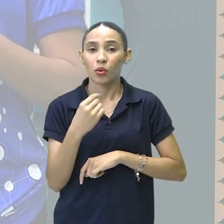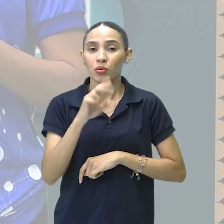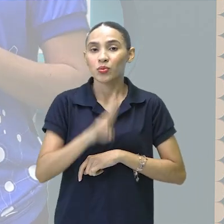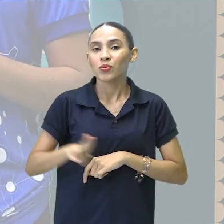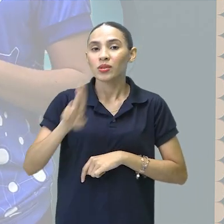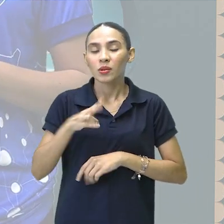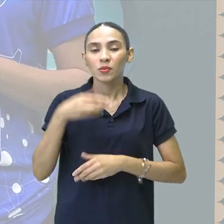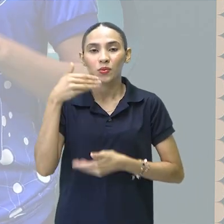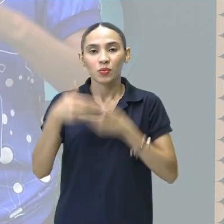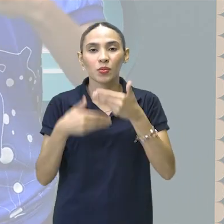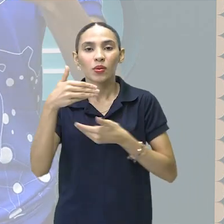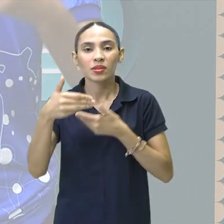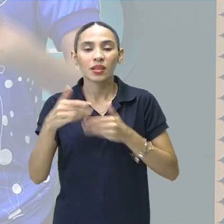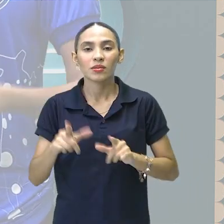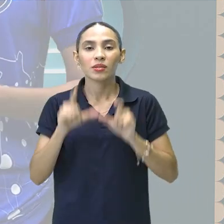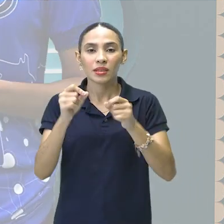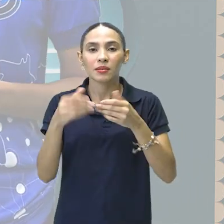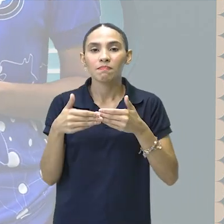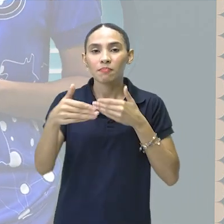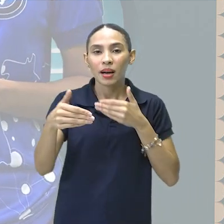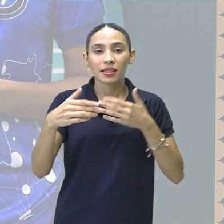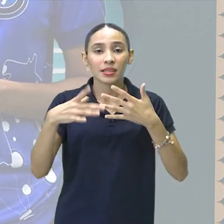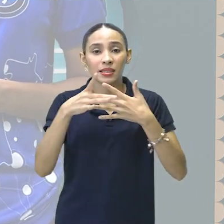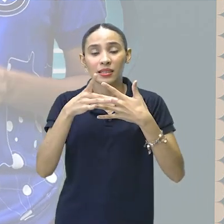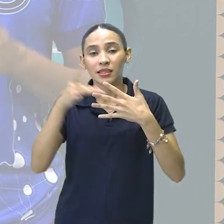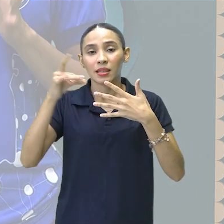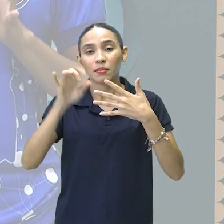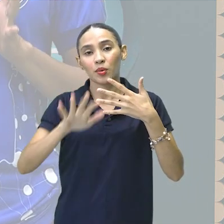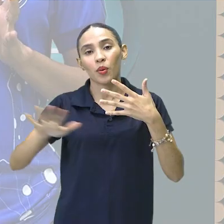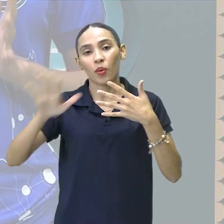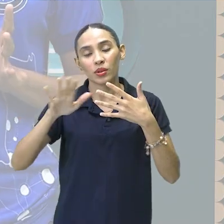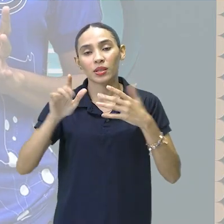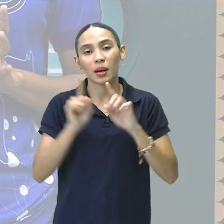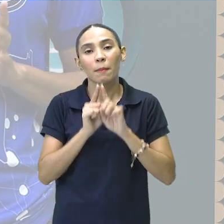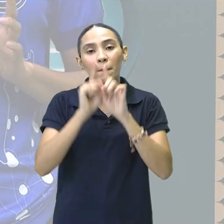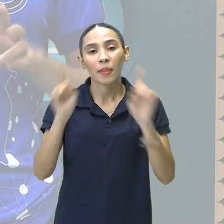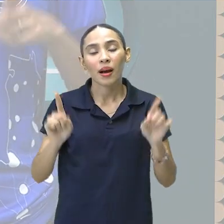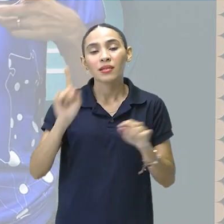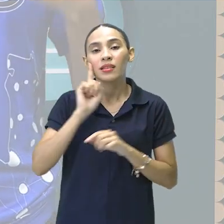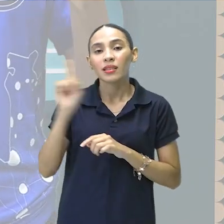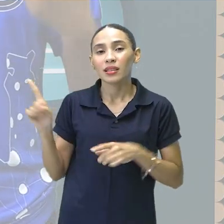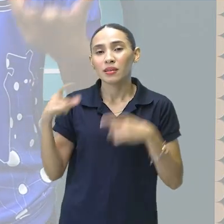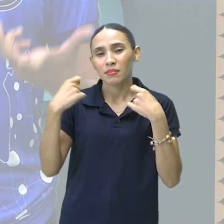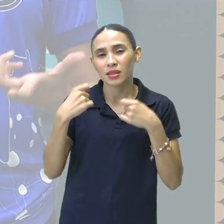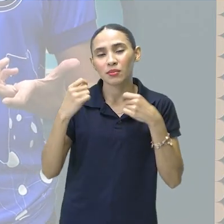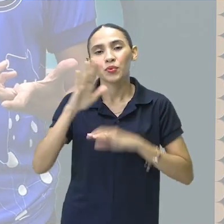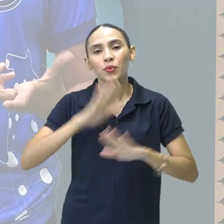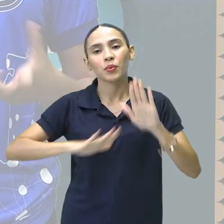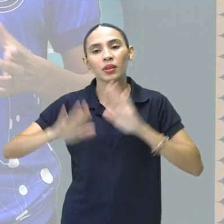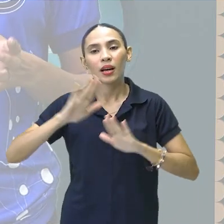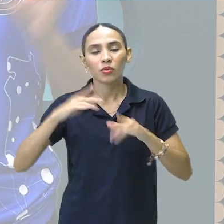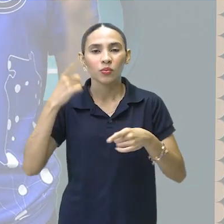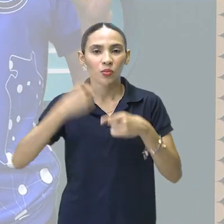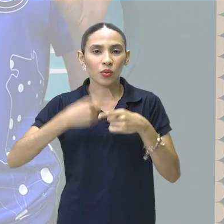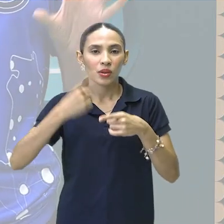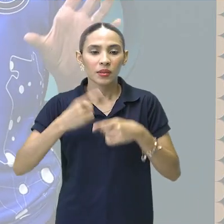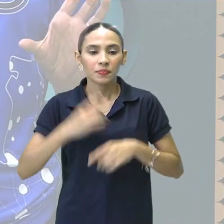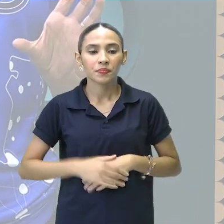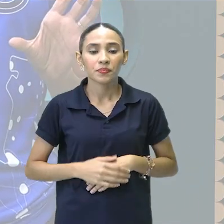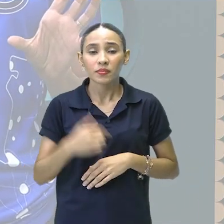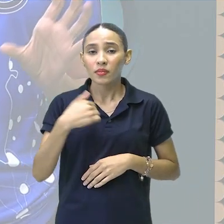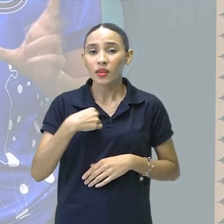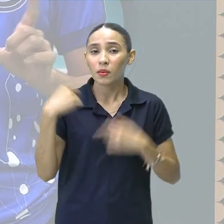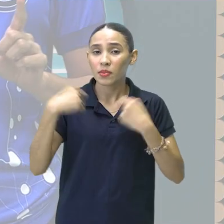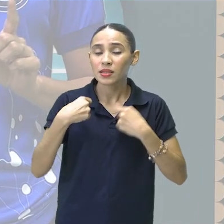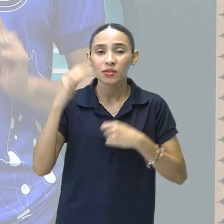um processo que parte da semiótica. Mas aqui temos que ter cuidado, porque eu